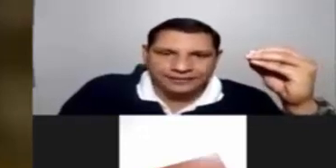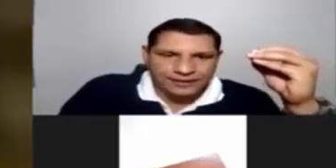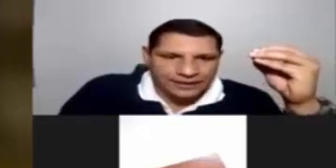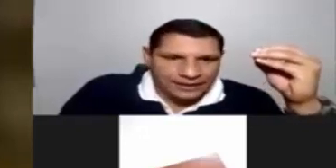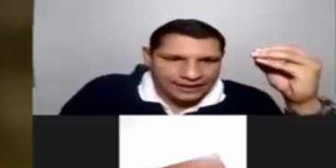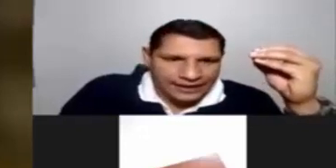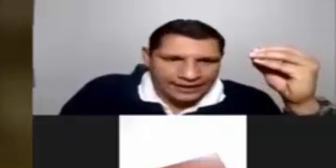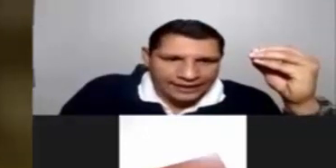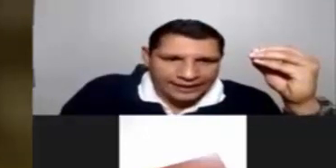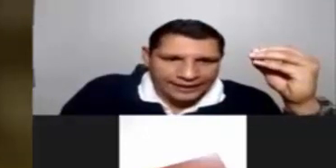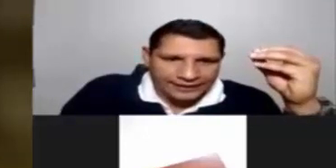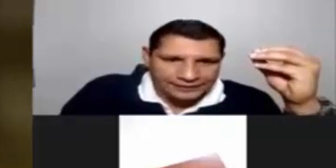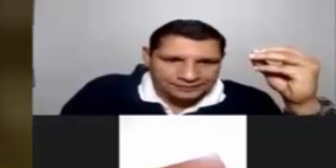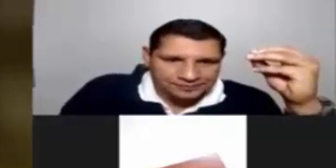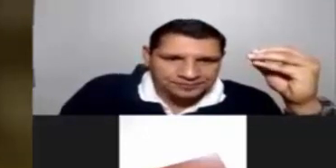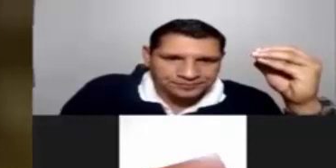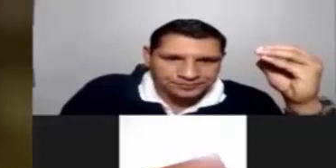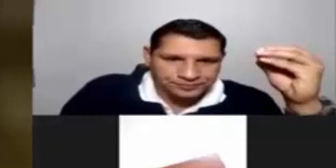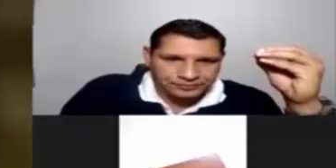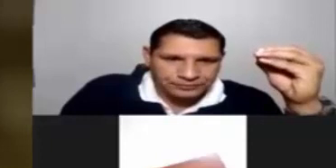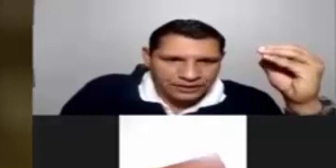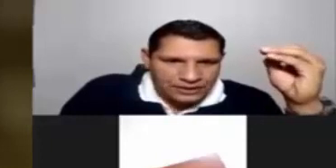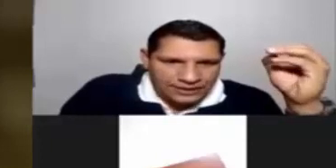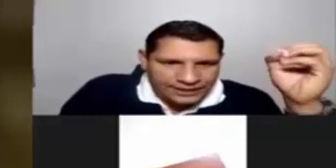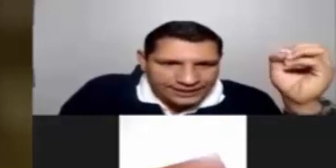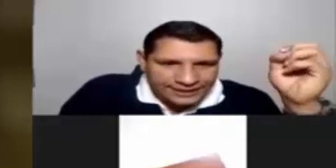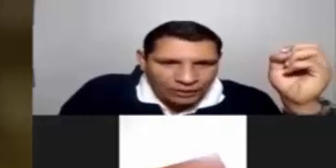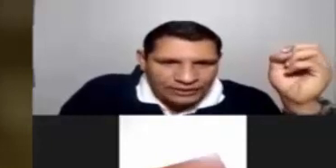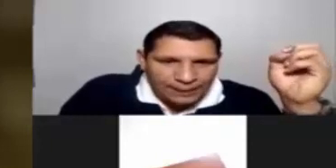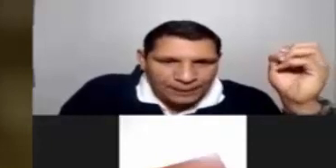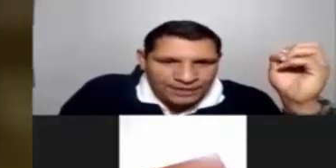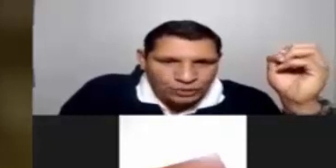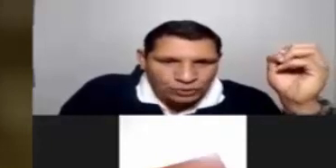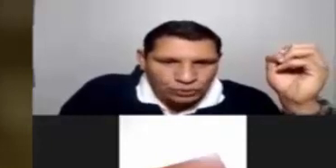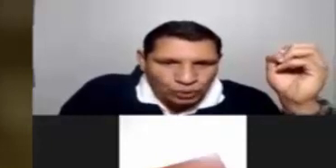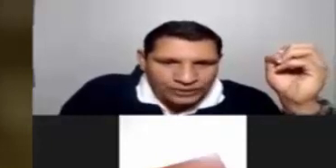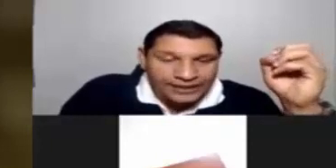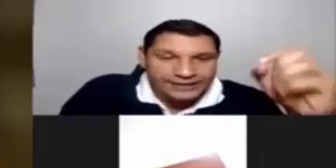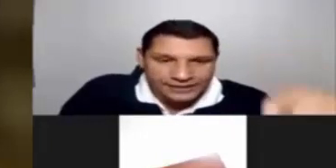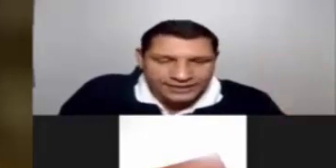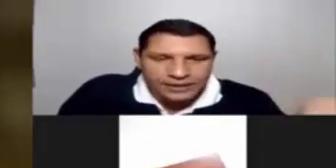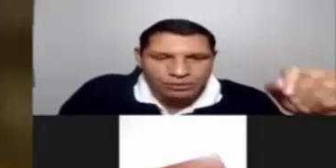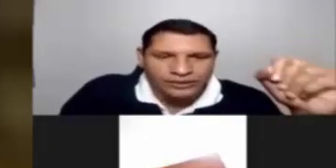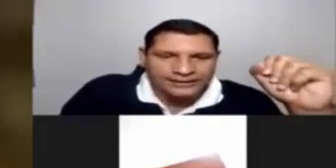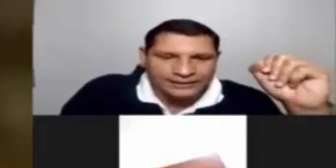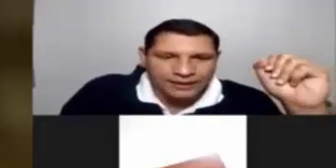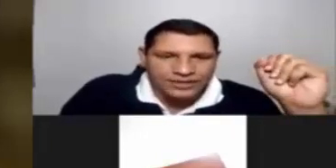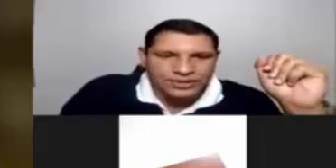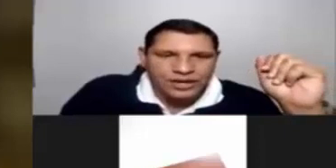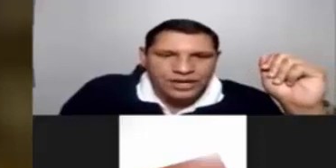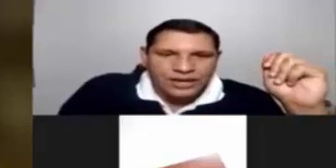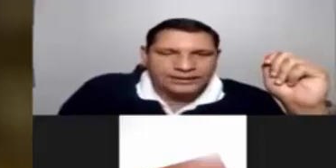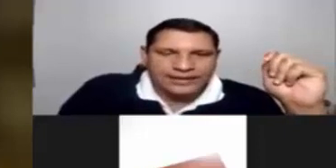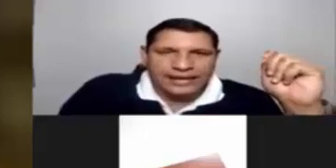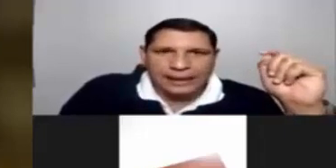assim... É... Erguer seria olhar amplamente num todo, né? Isso aí, Bruno, é exatamente.